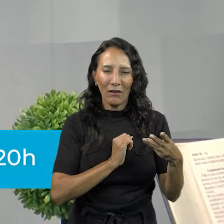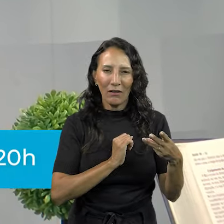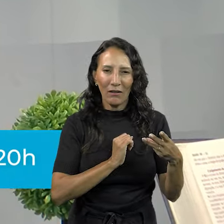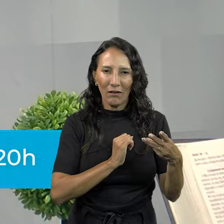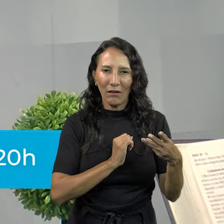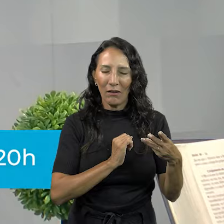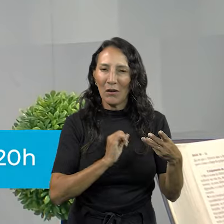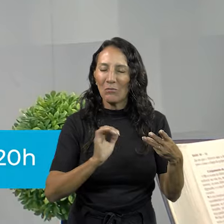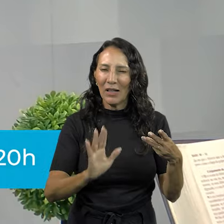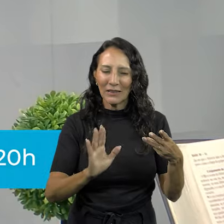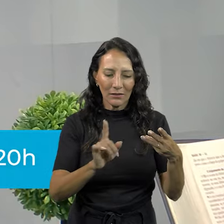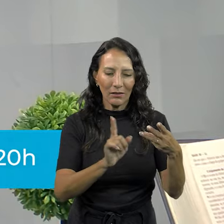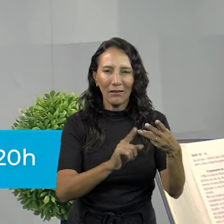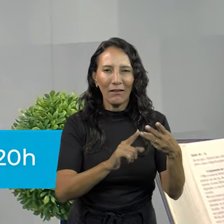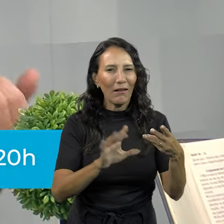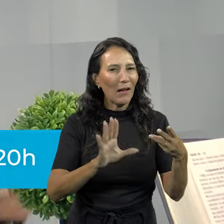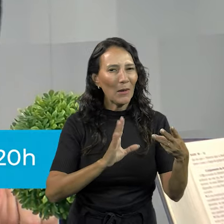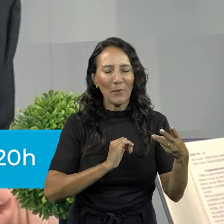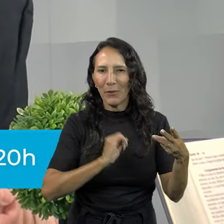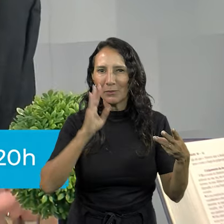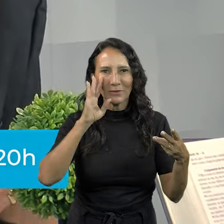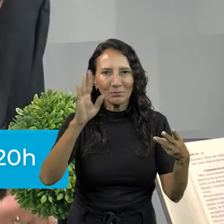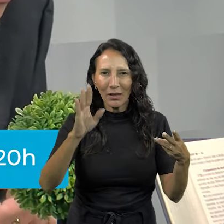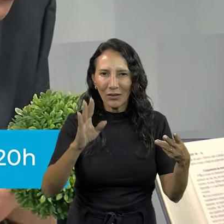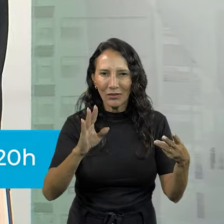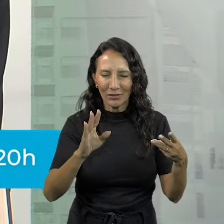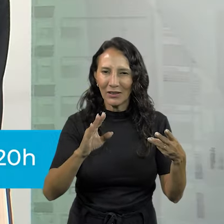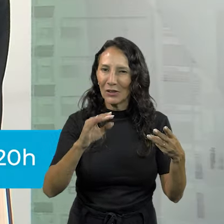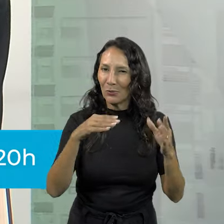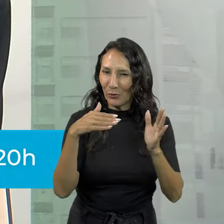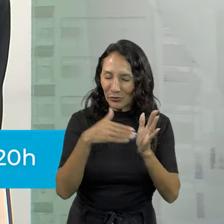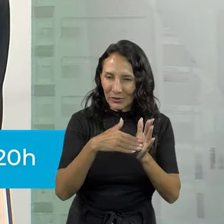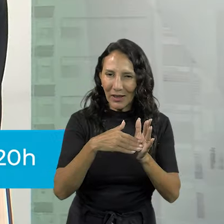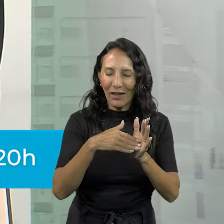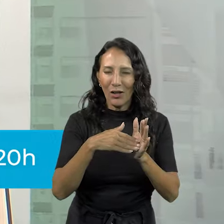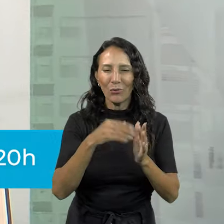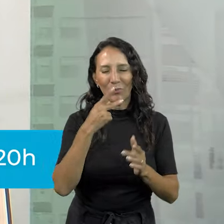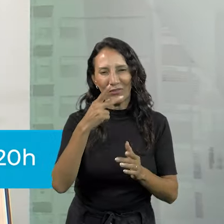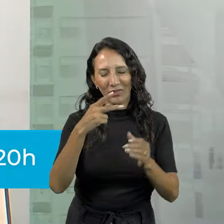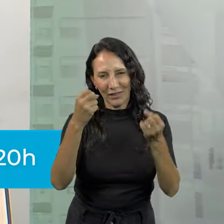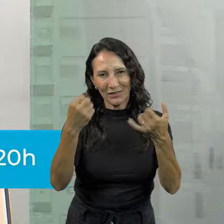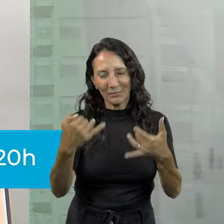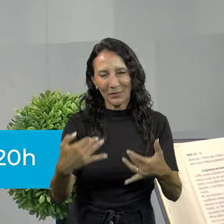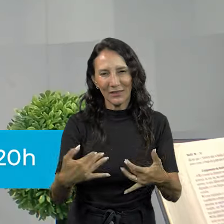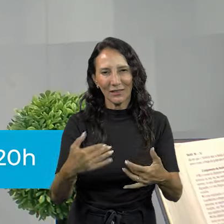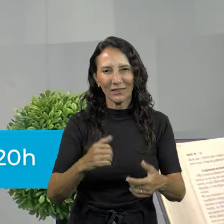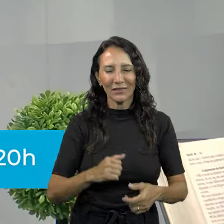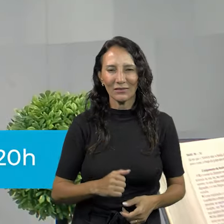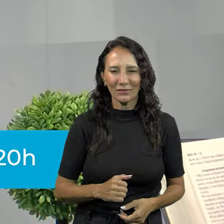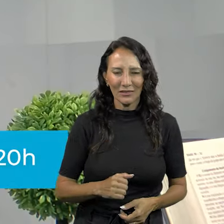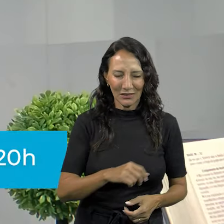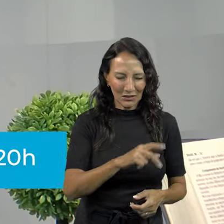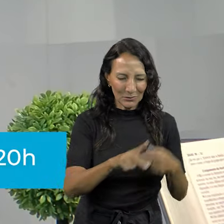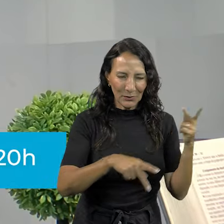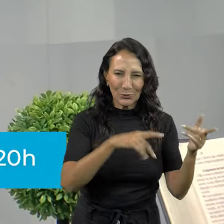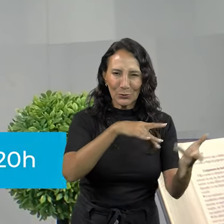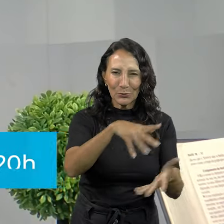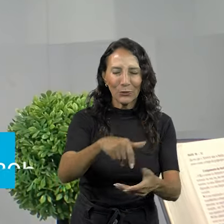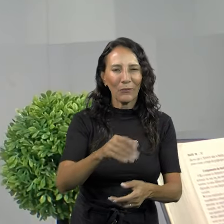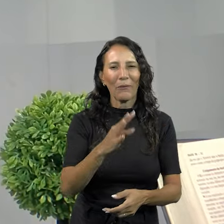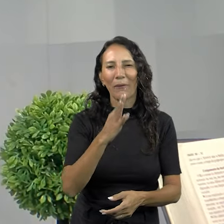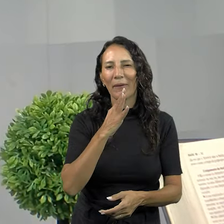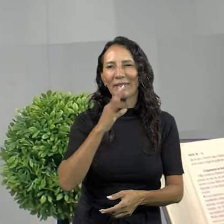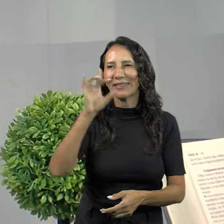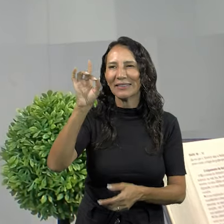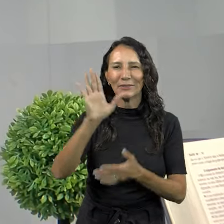pensamento positivo. E, por fim, o profeta declara, não há conhecimento de Deus na terra.